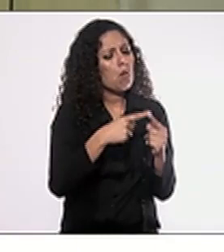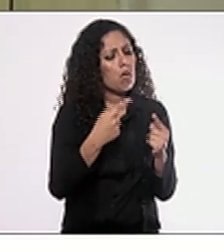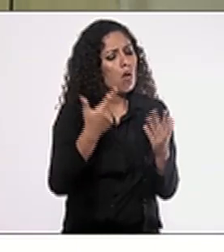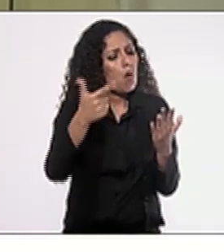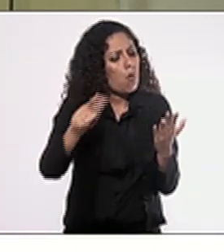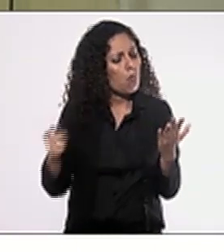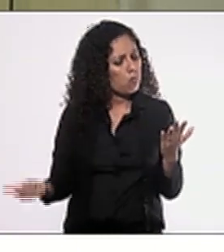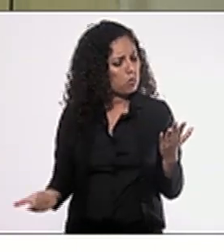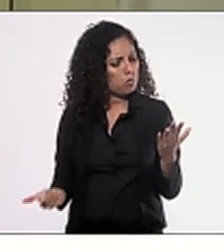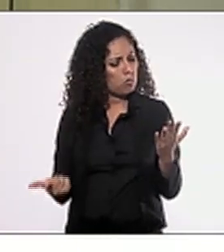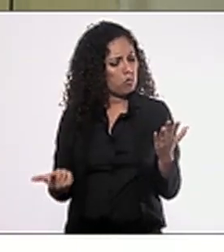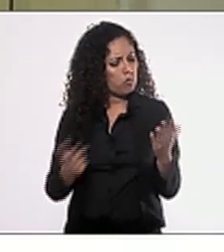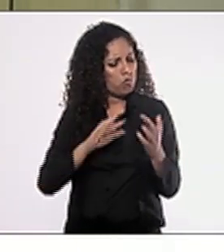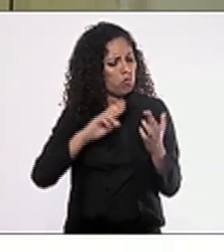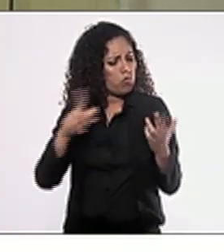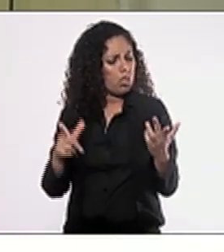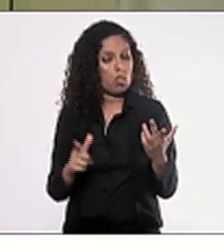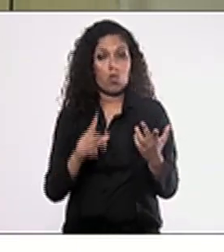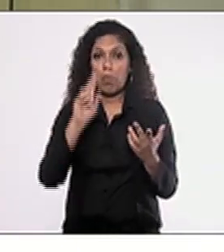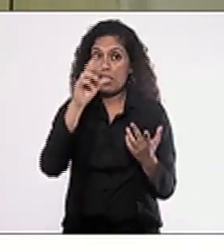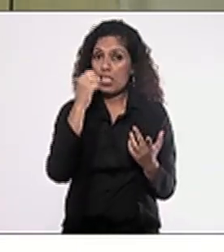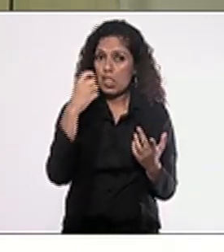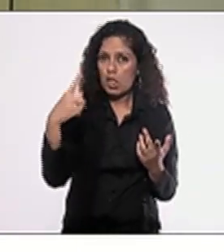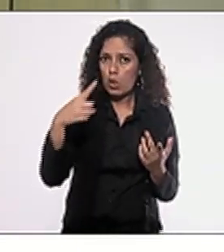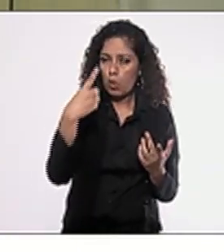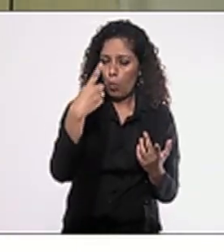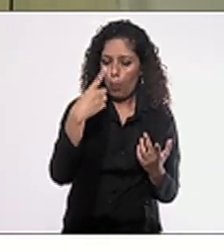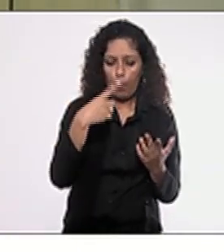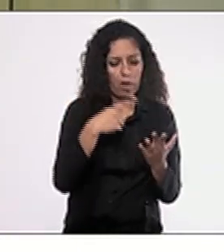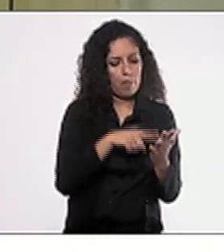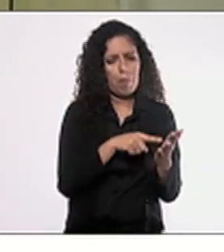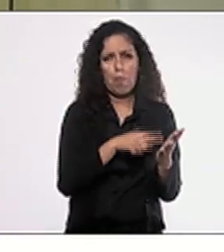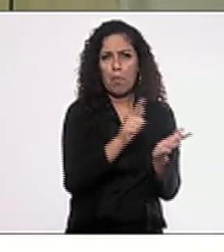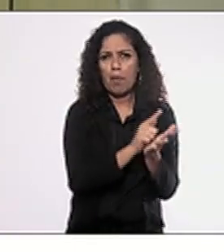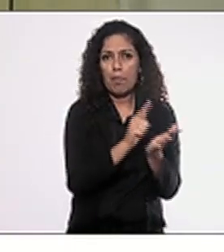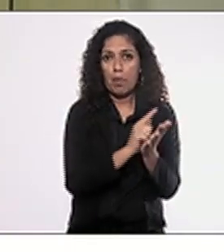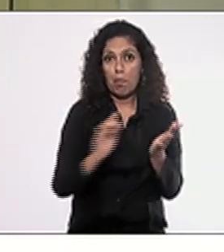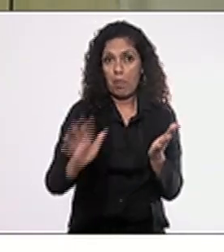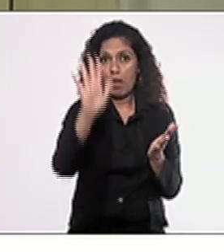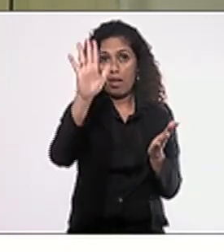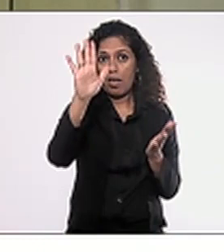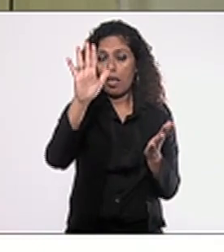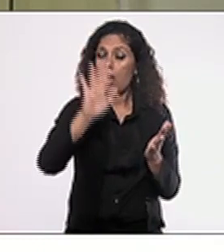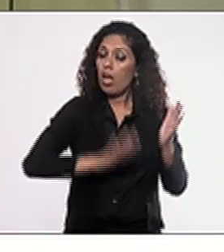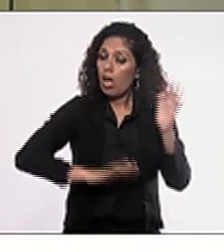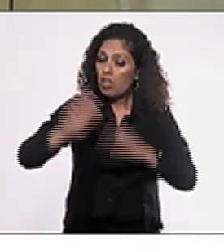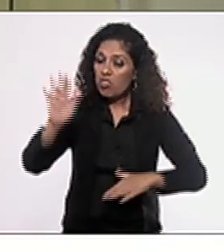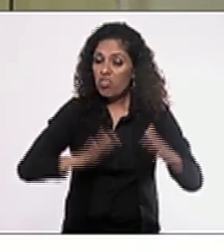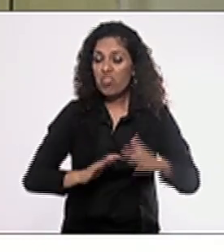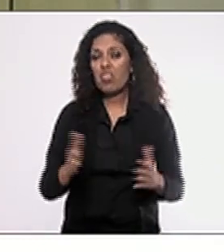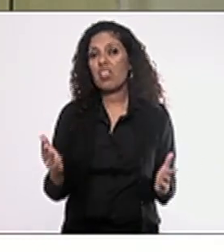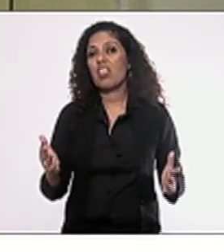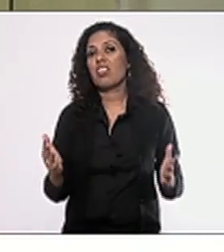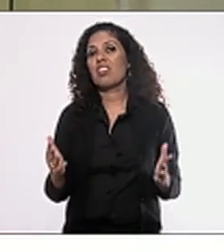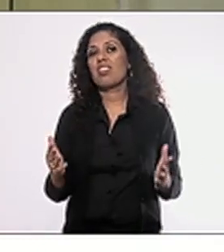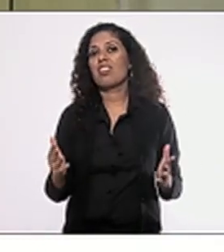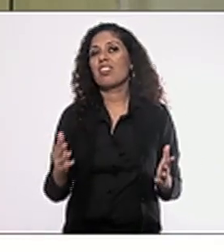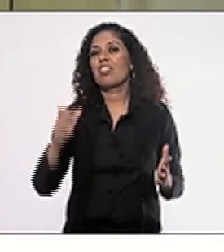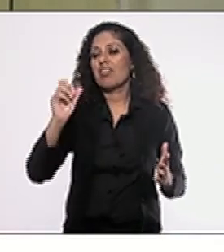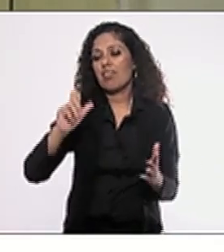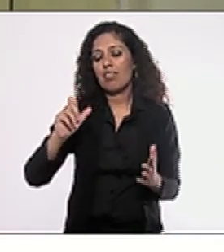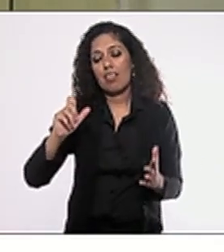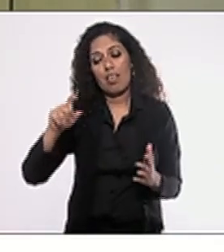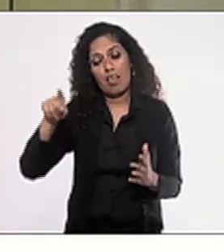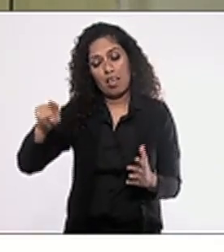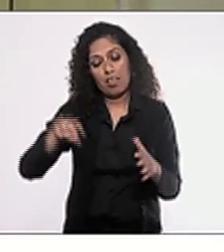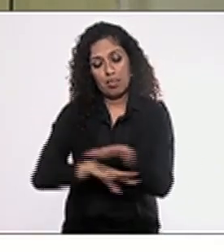outras contas. E o fato de uma conta ter um valor muito elevado não significa necessariamente um defeito ou uma